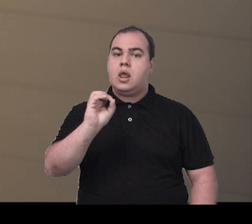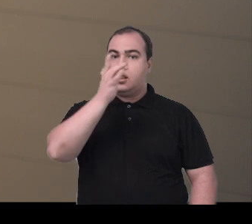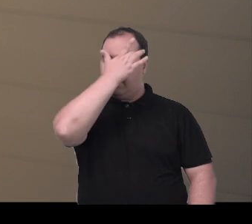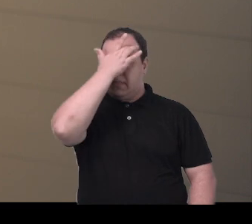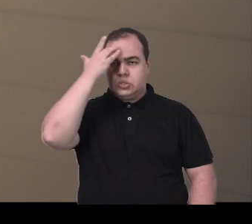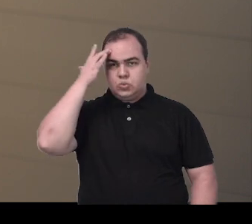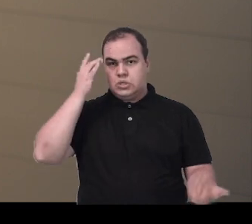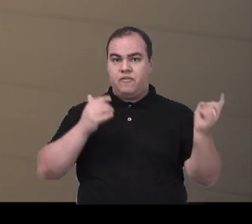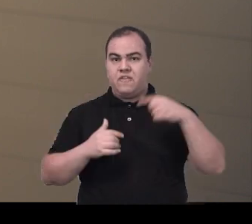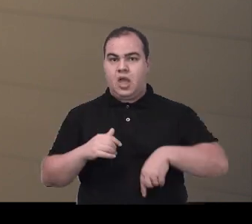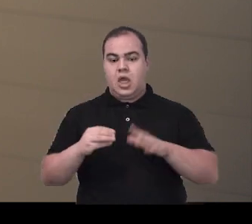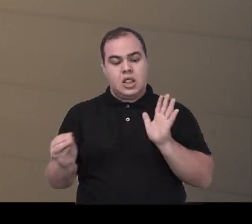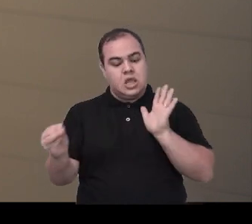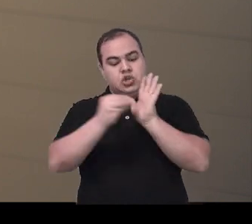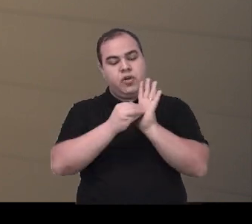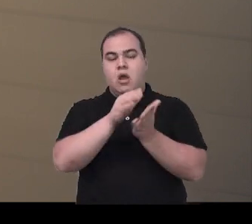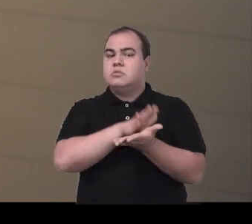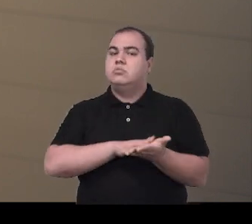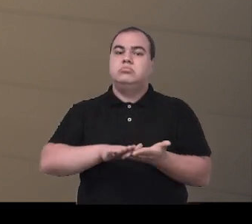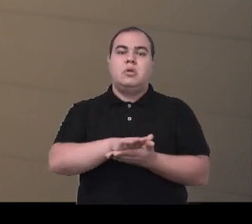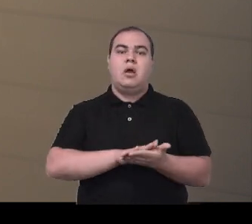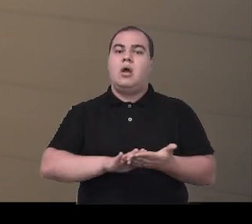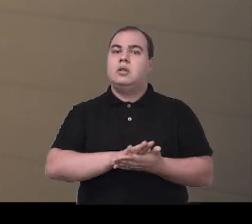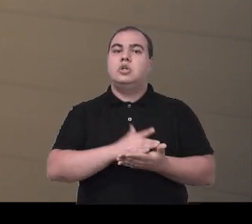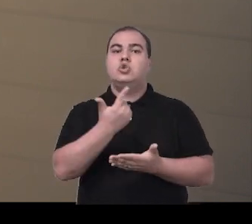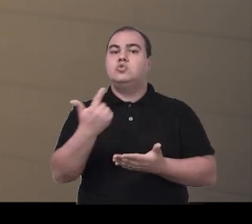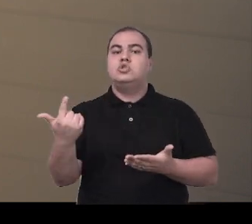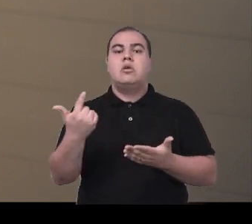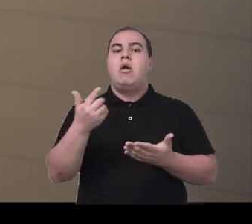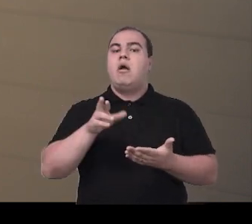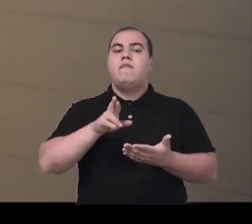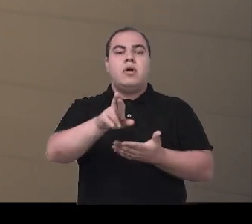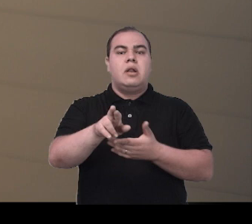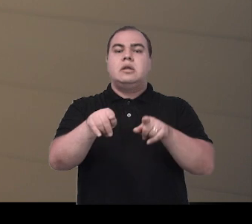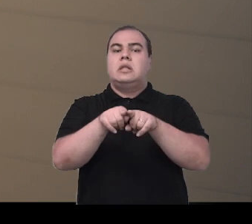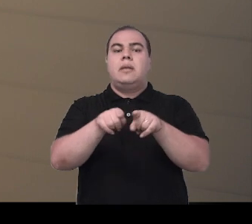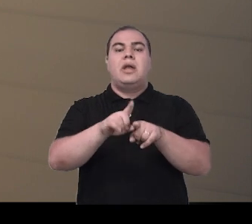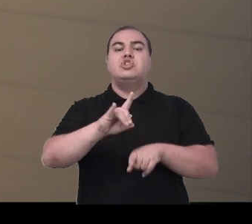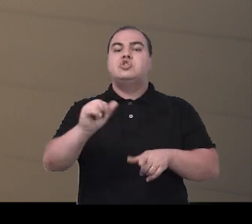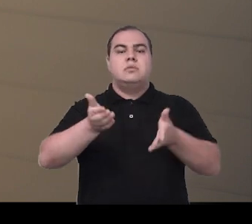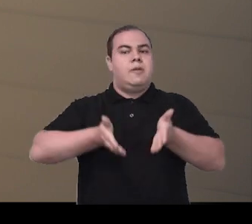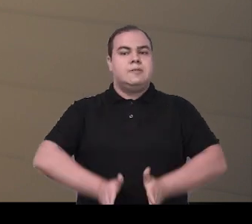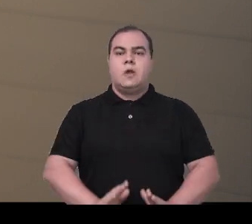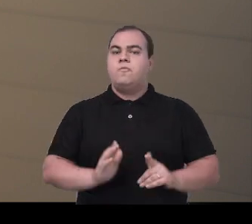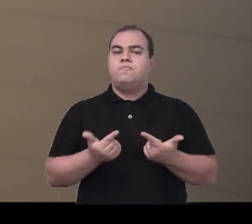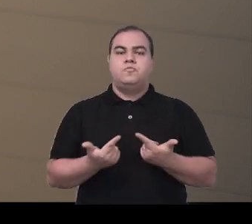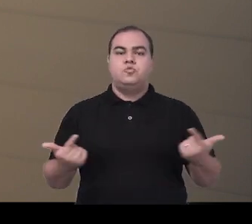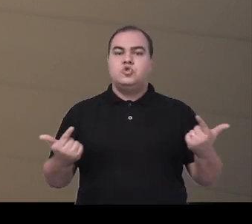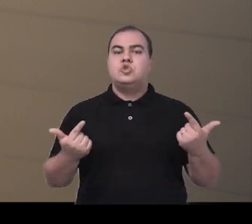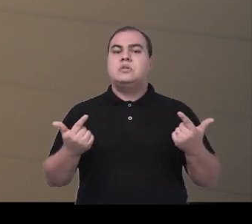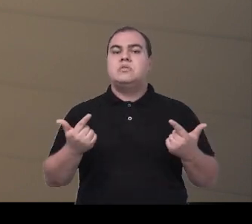para cá sem identificação, algumas sim, né? Mas sem identificação, sem referência familiar, sem data de